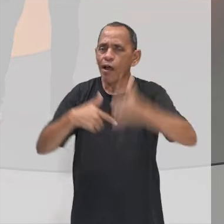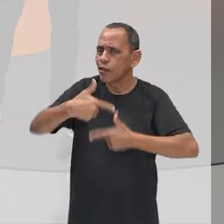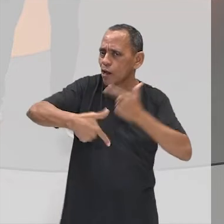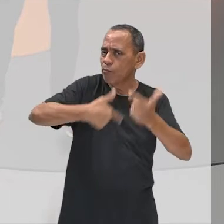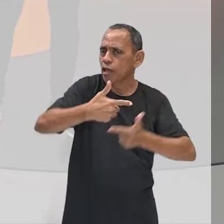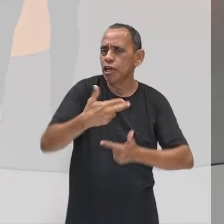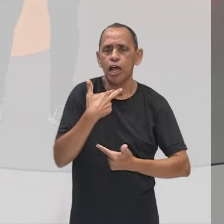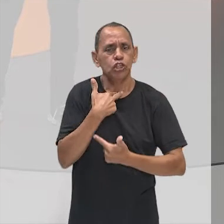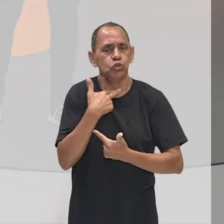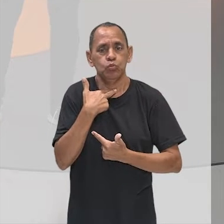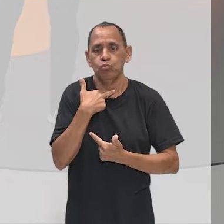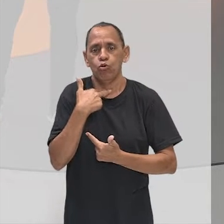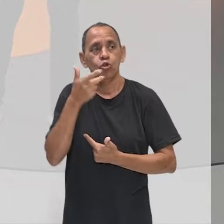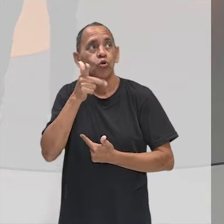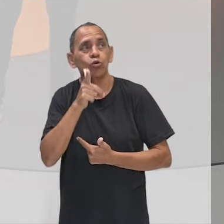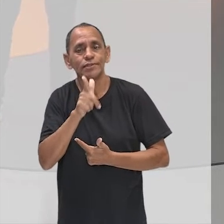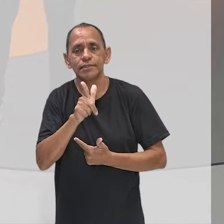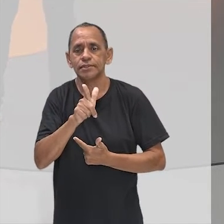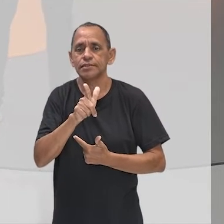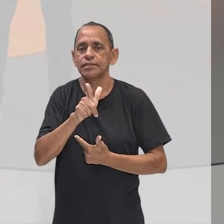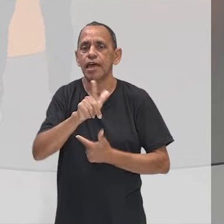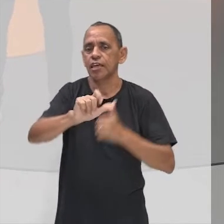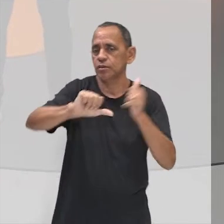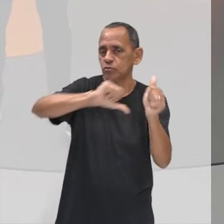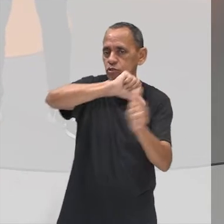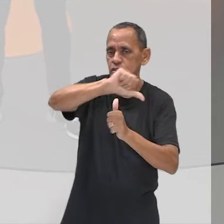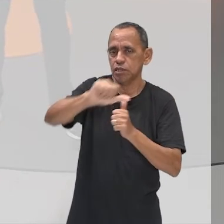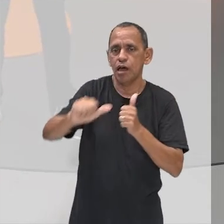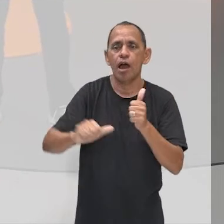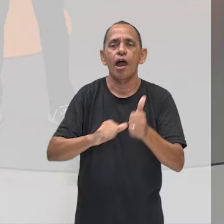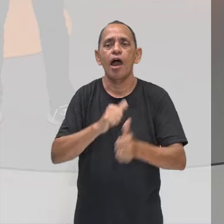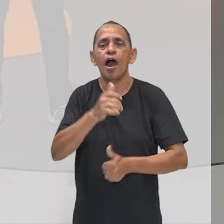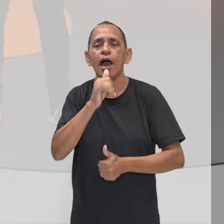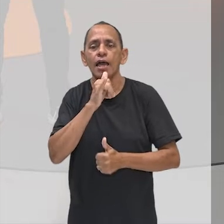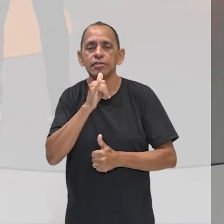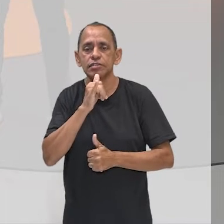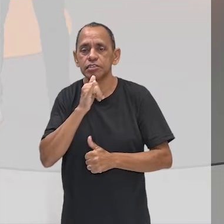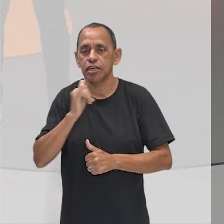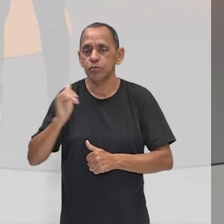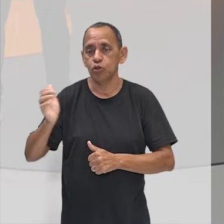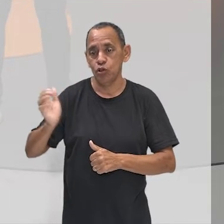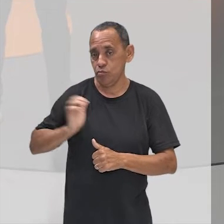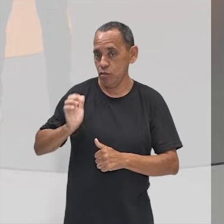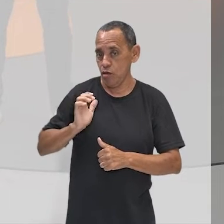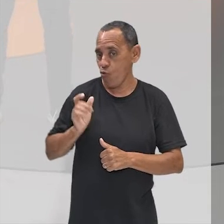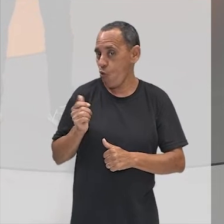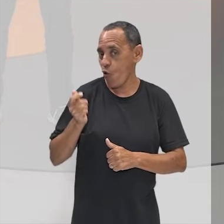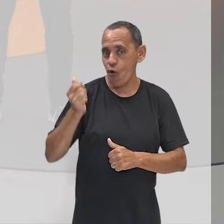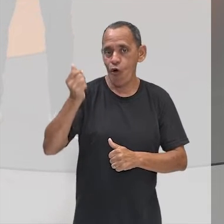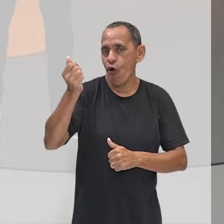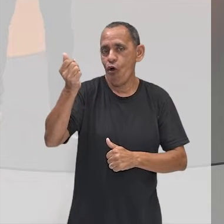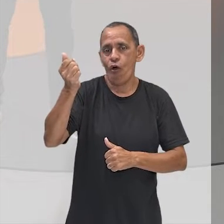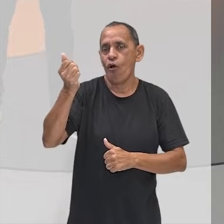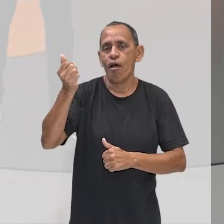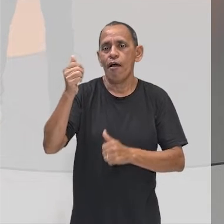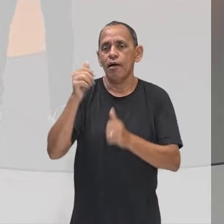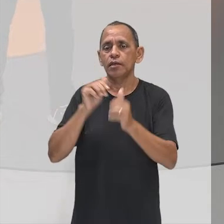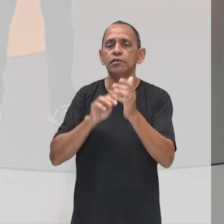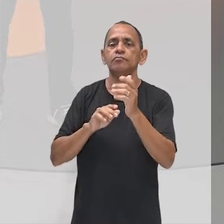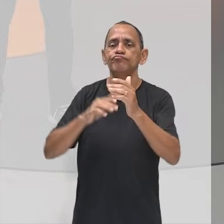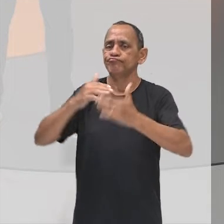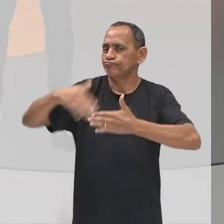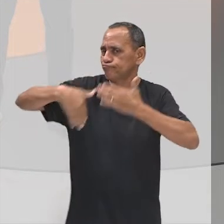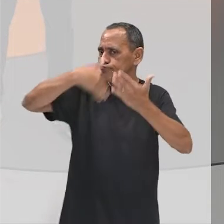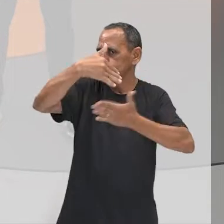pode, você não consegue se tornar um nobre, você não consegue se tornar, você não consegue ascender socialmente